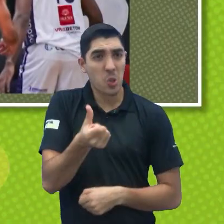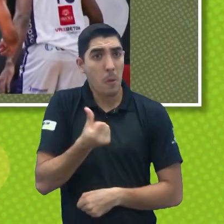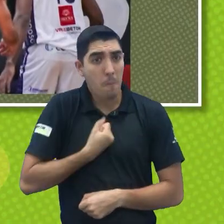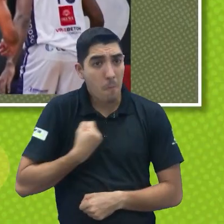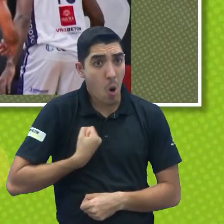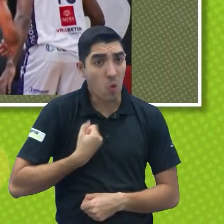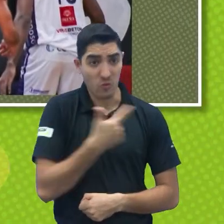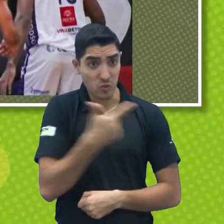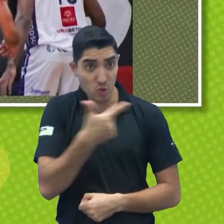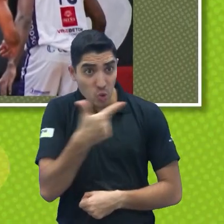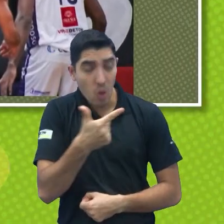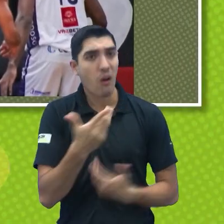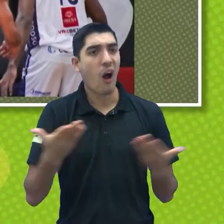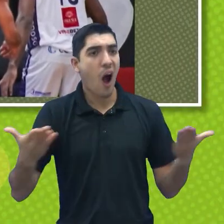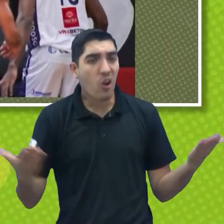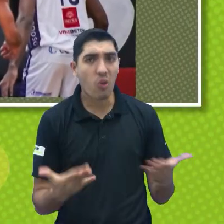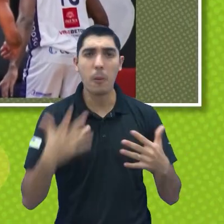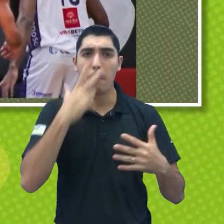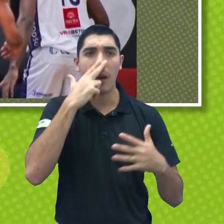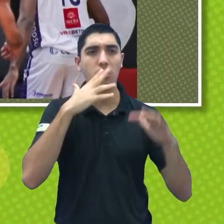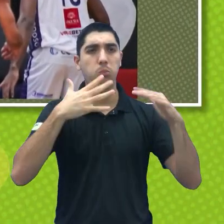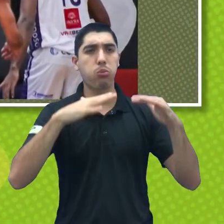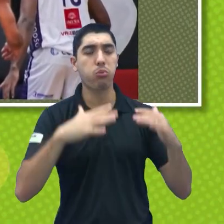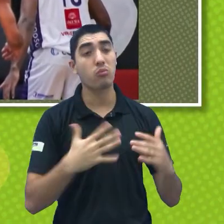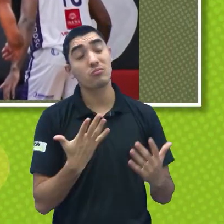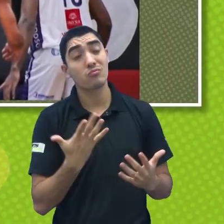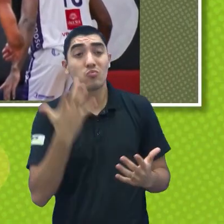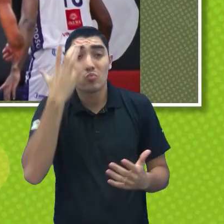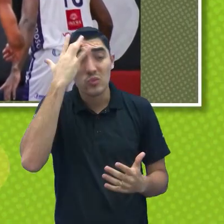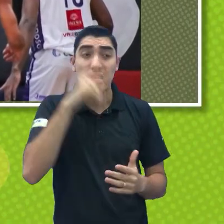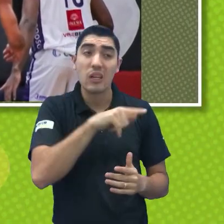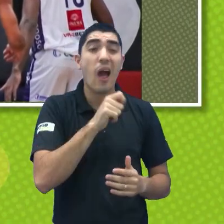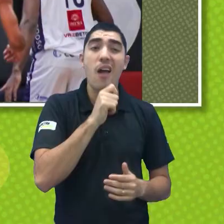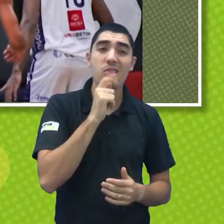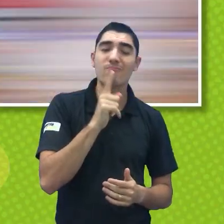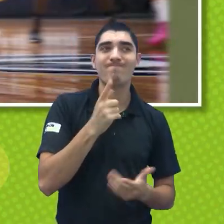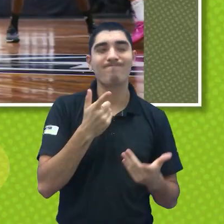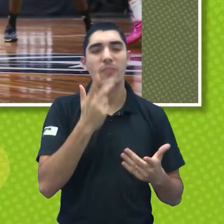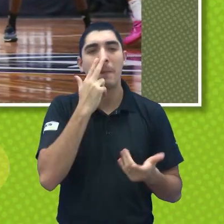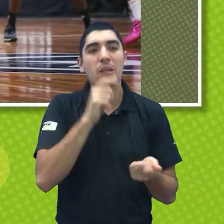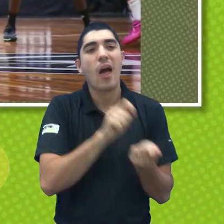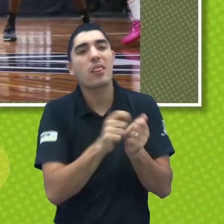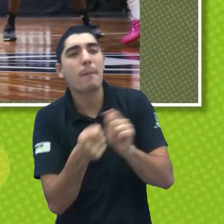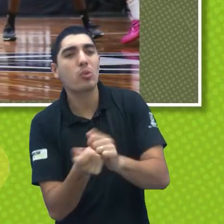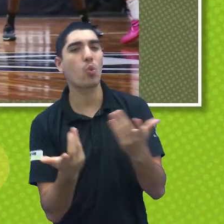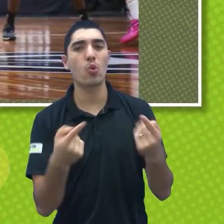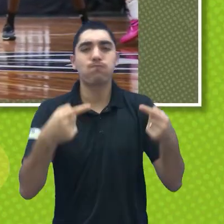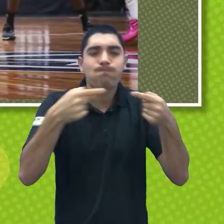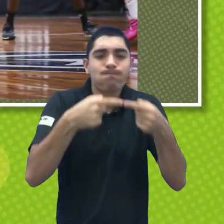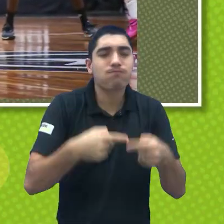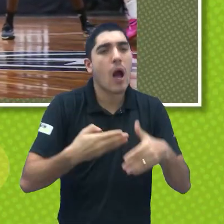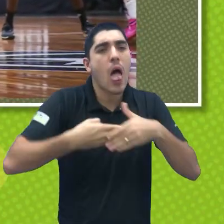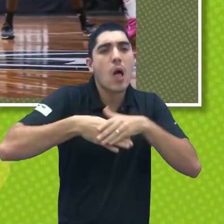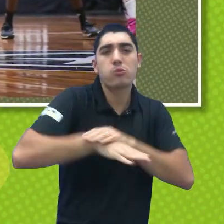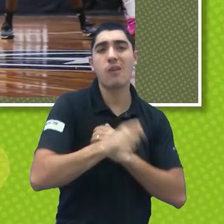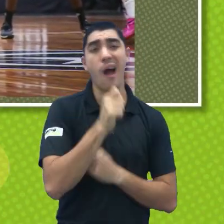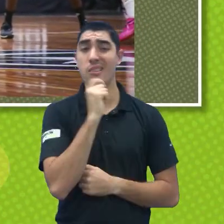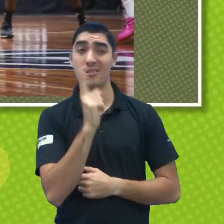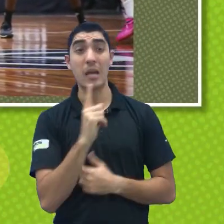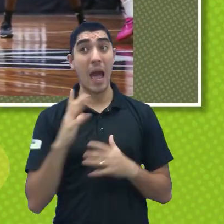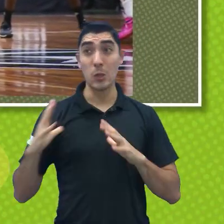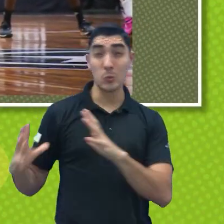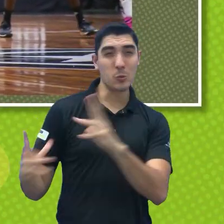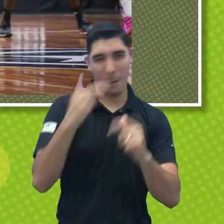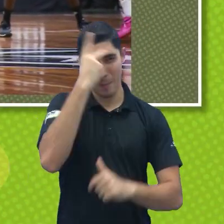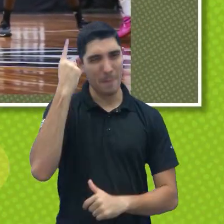assim, talvez seja uma falta de entrosamento com a equipe, por enquanto ainda, mas fato é que o São José, num jogo desse, num jogo que todo mundo esperava que ganharia do vice-lanterna,